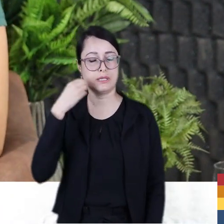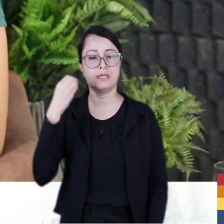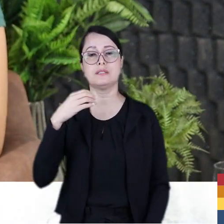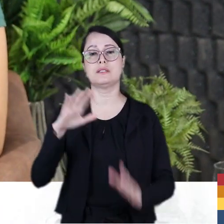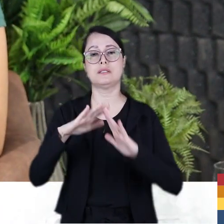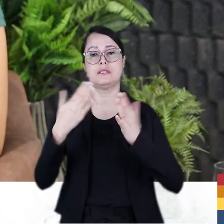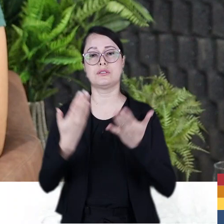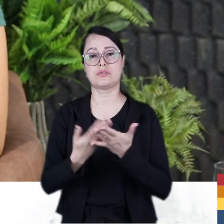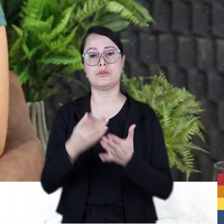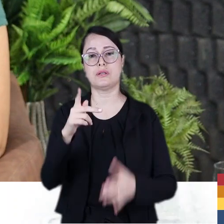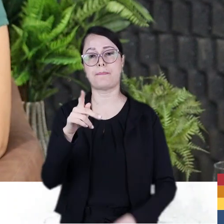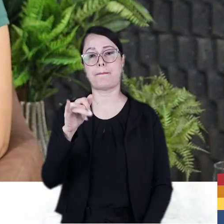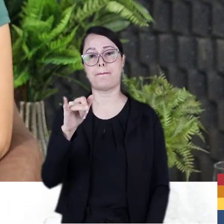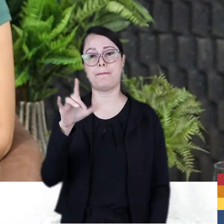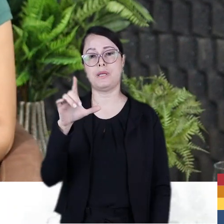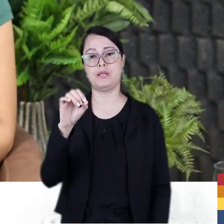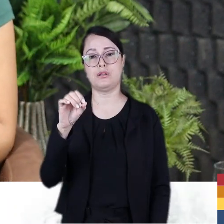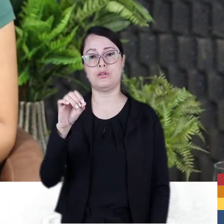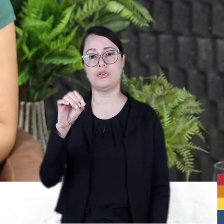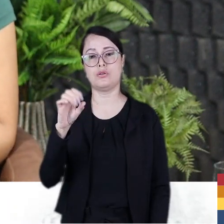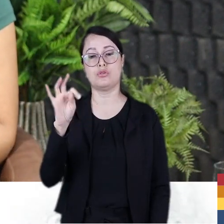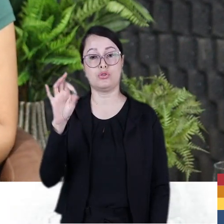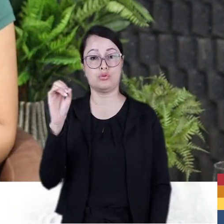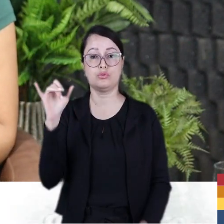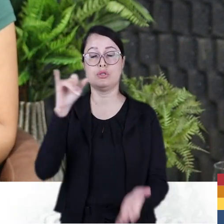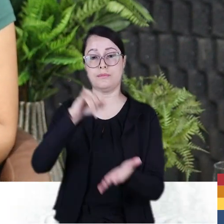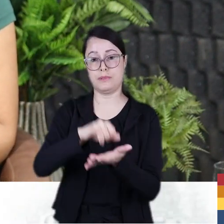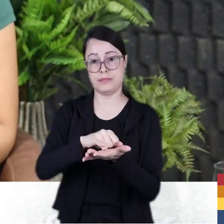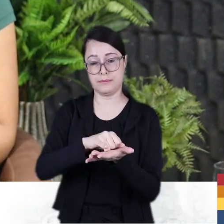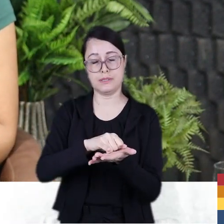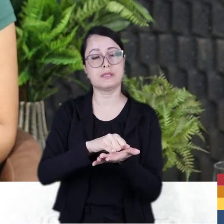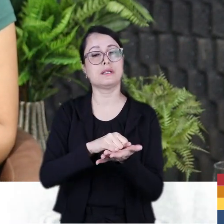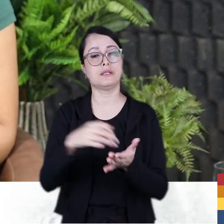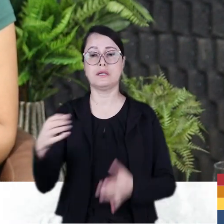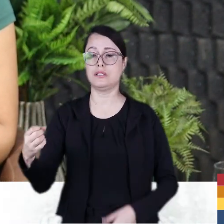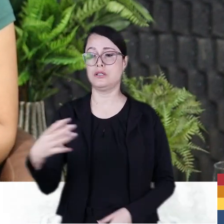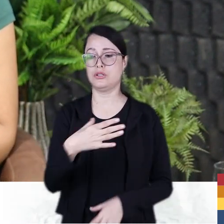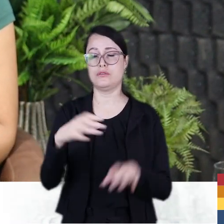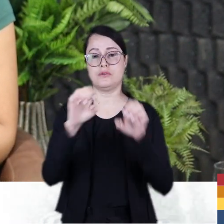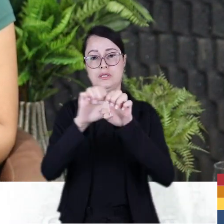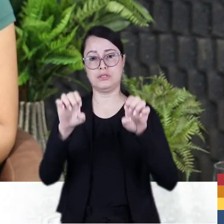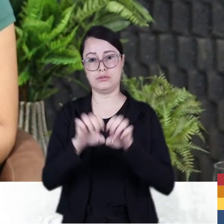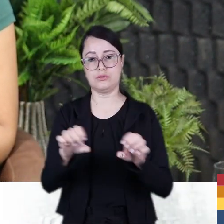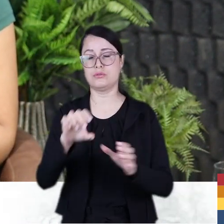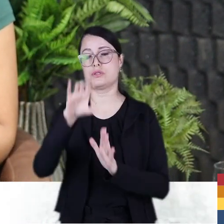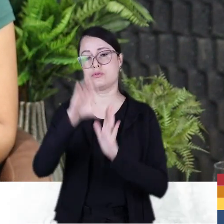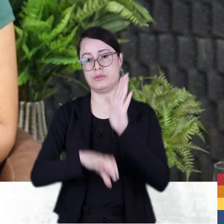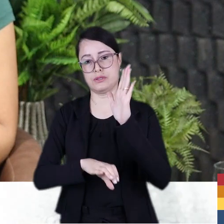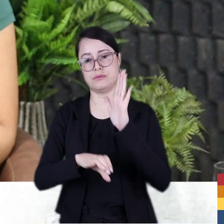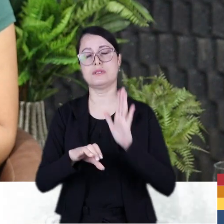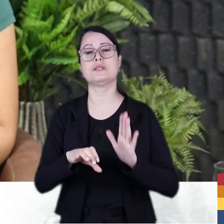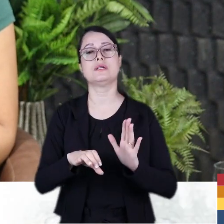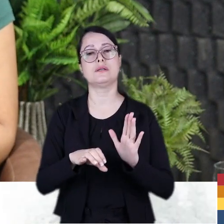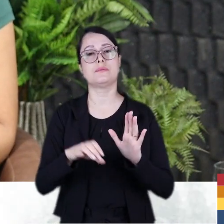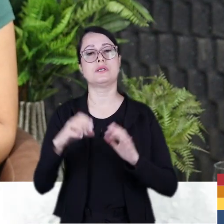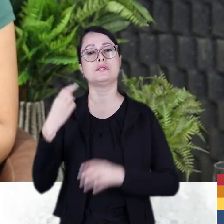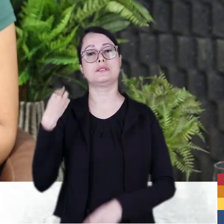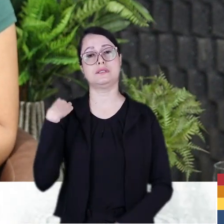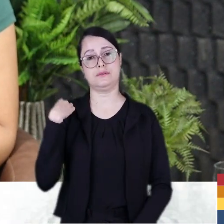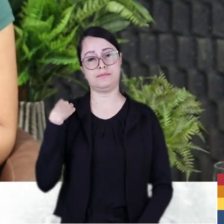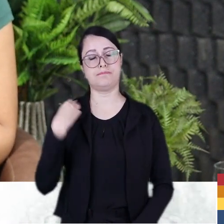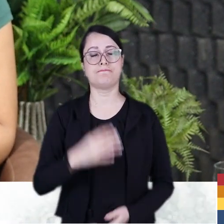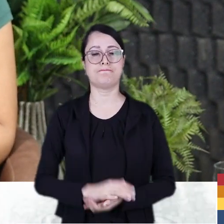pela Universidade Federal do Maranhão, é professora de sociologia do quadro permanente da Secretaria de Estado da Educação,